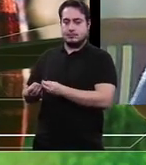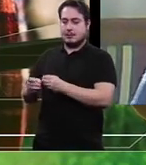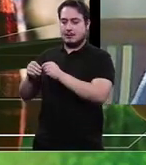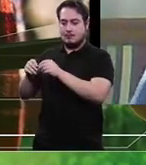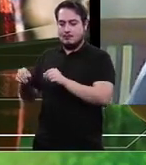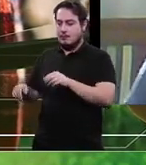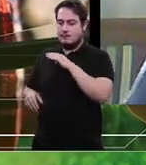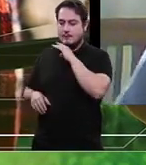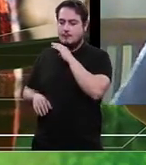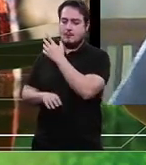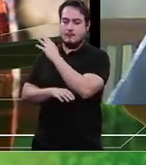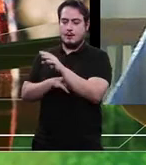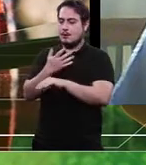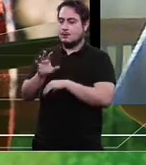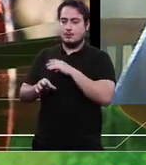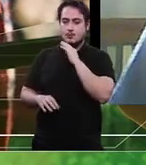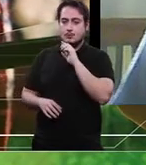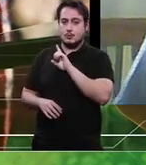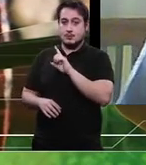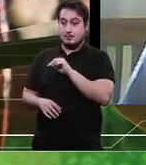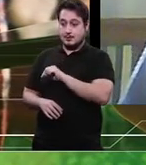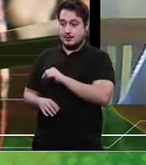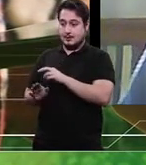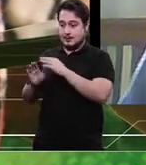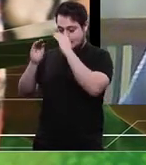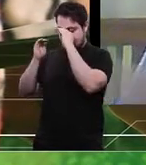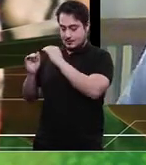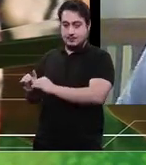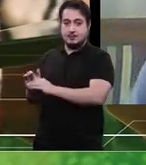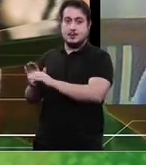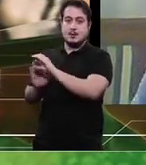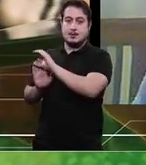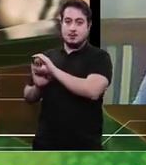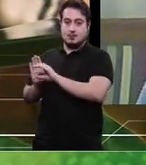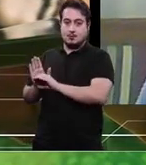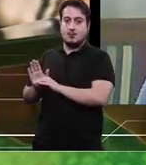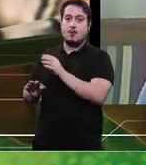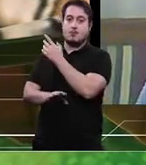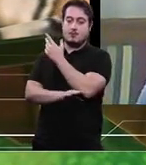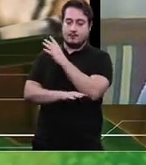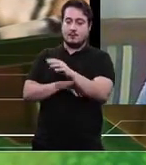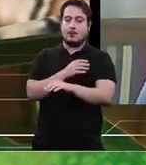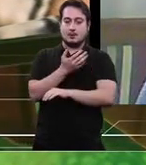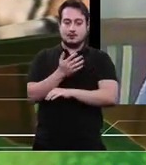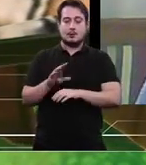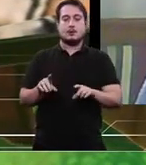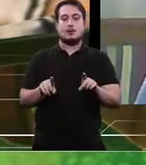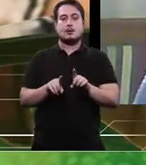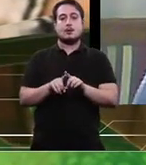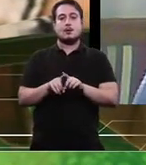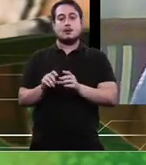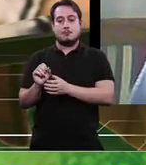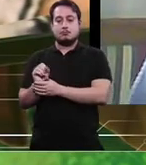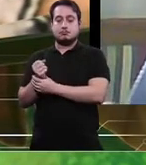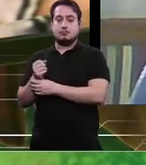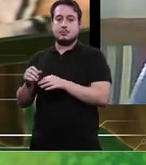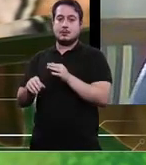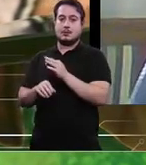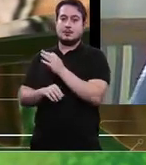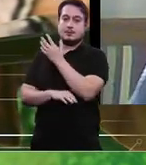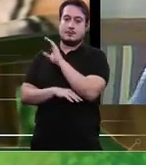de floresta, para que ele cumpra o Código Florestal, porque é uma obrigação dele preservar a floresta